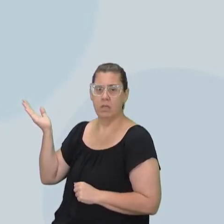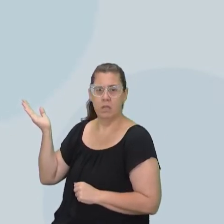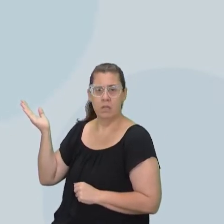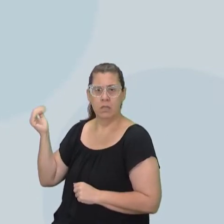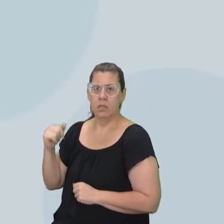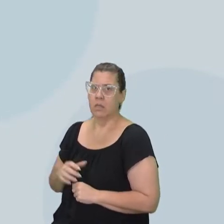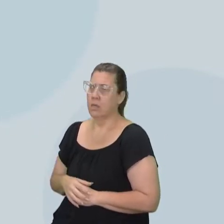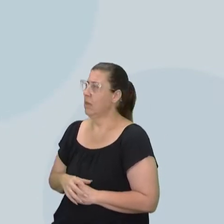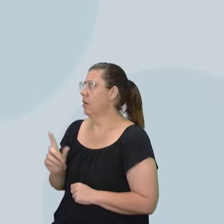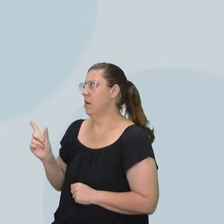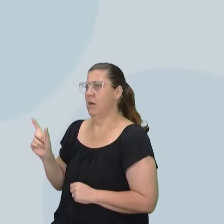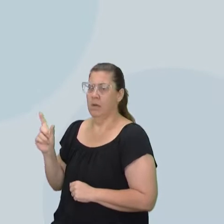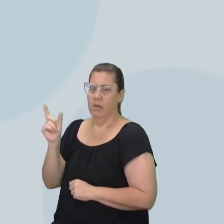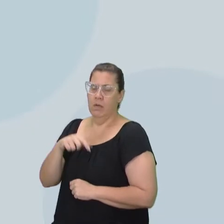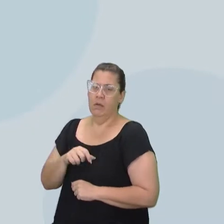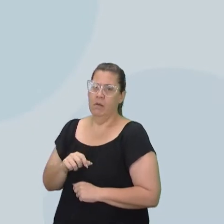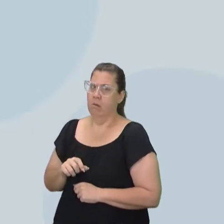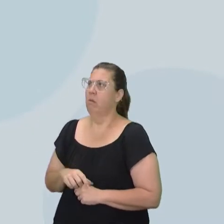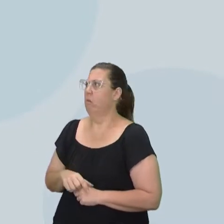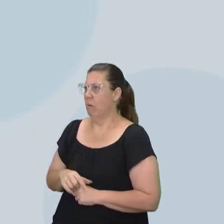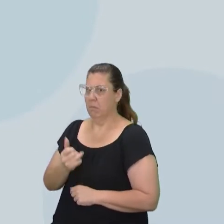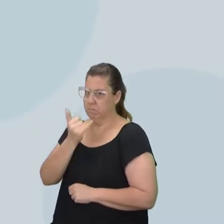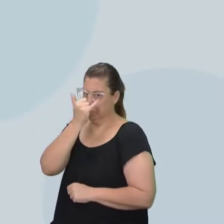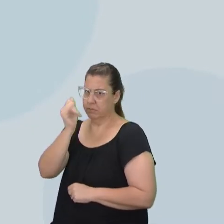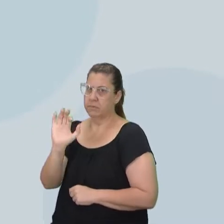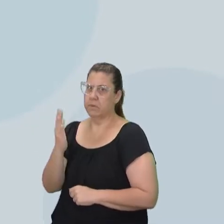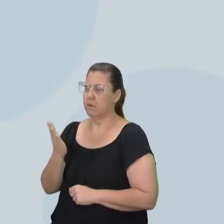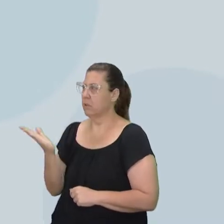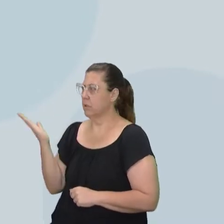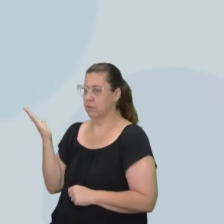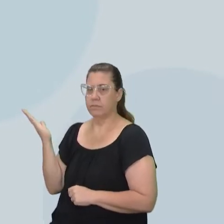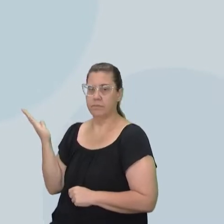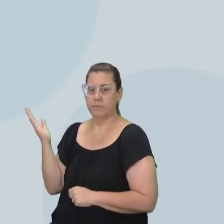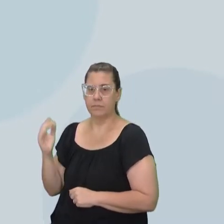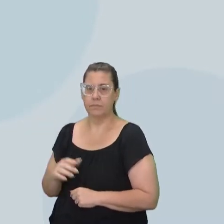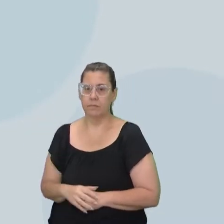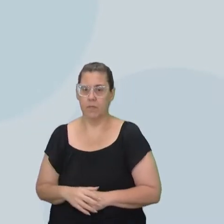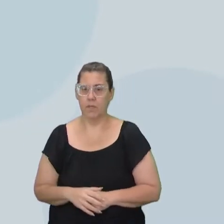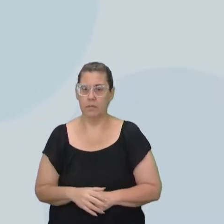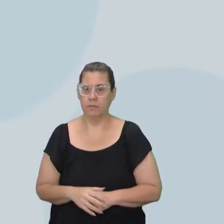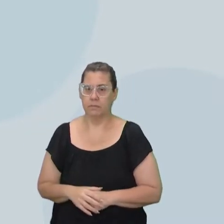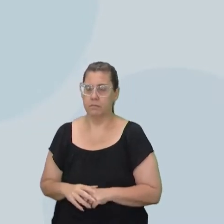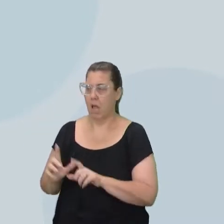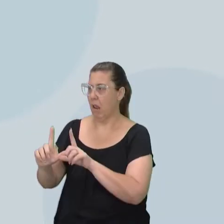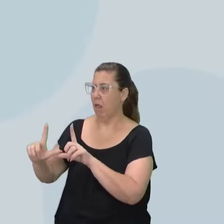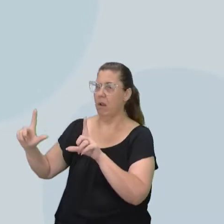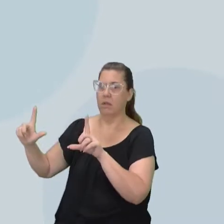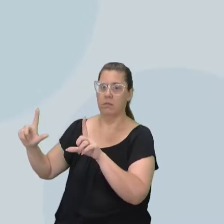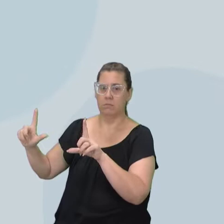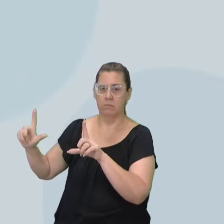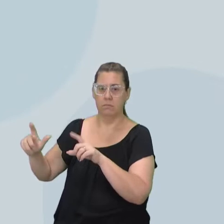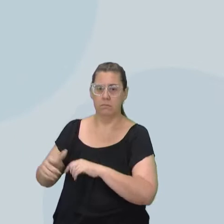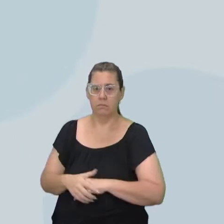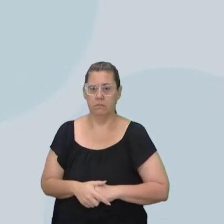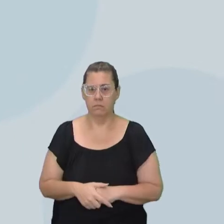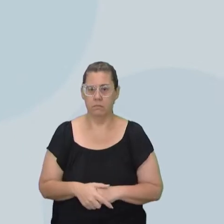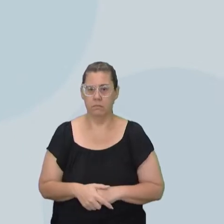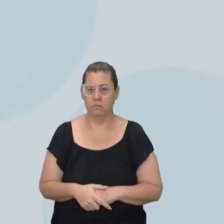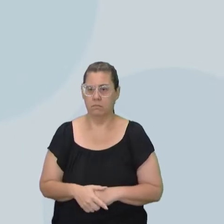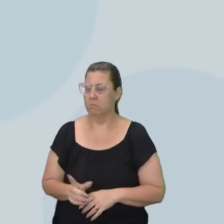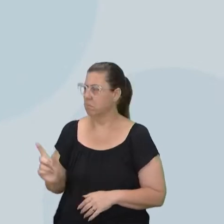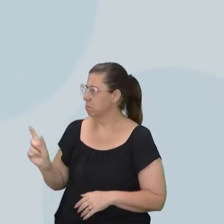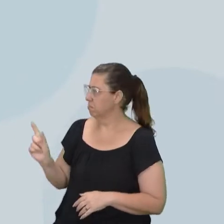a situação não está boa, alguma tragédia aconteceu naquele lugar. Lá no fundo tem, aqui ó, lá no fundo, eu digo aqui no fundo,